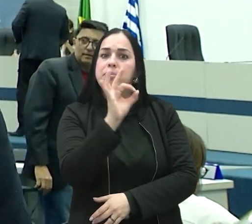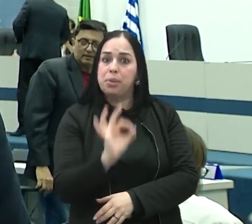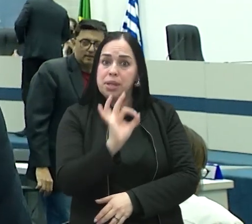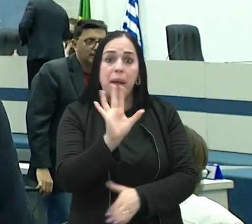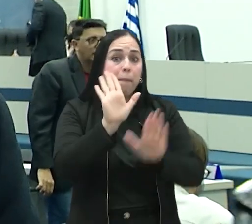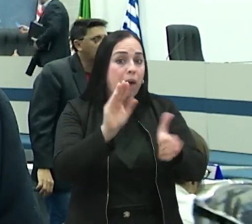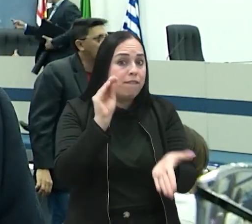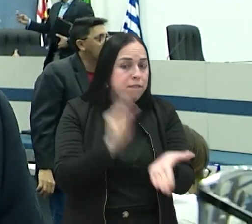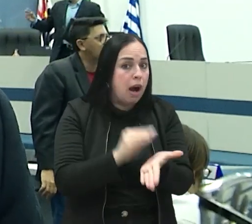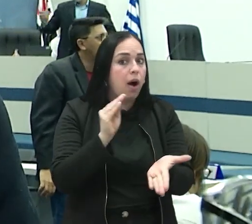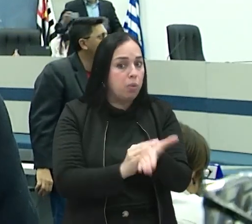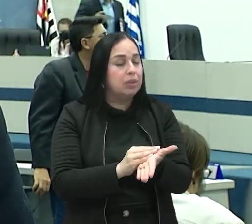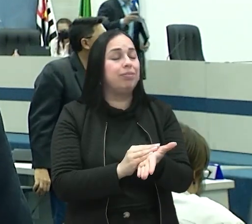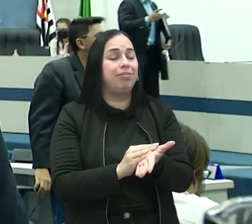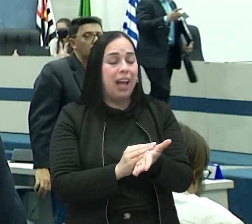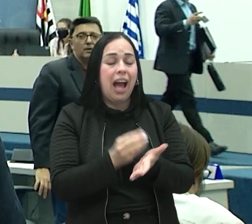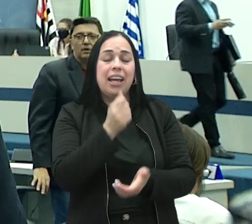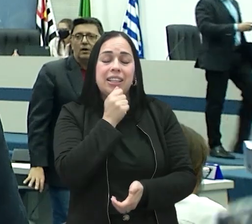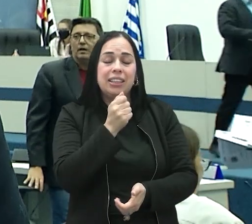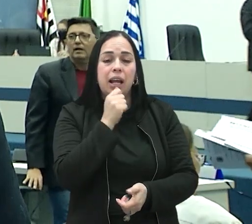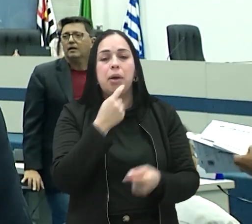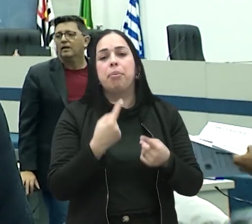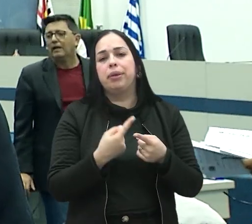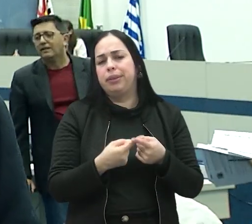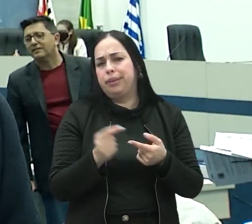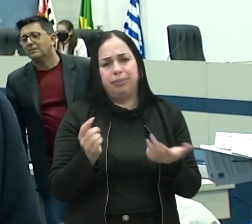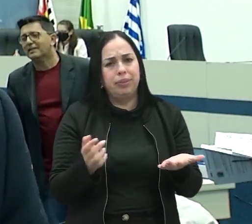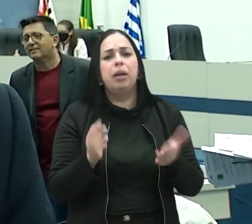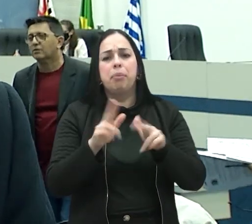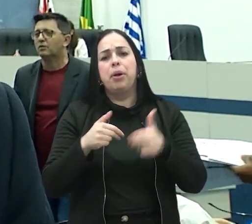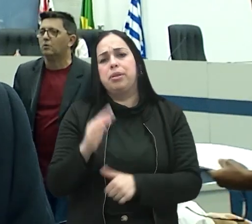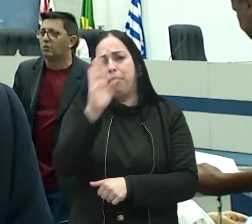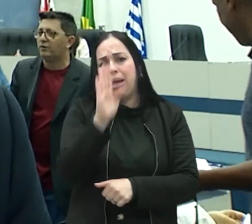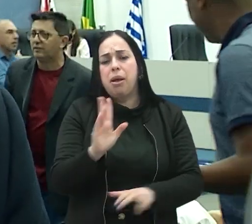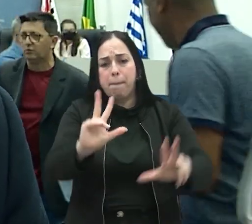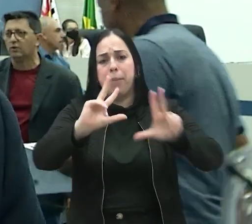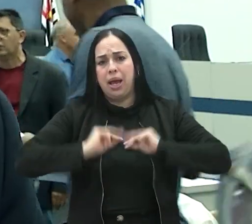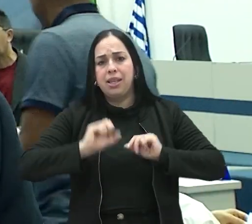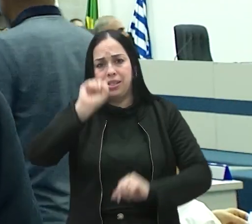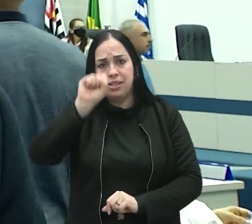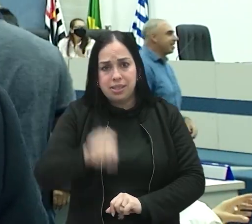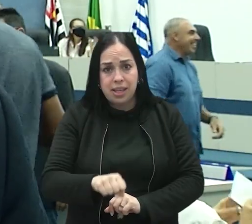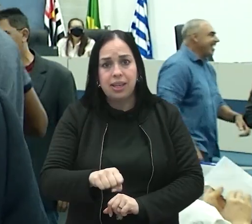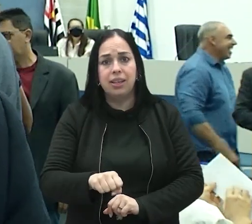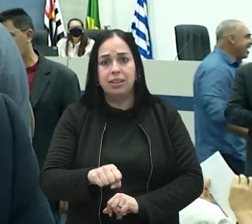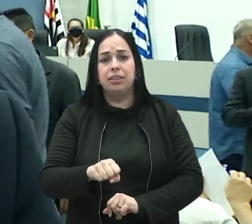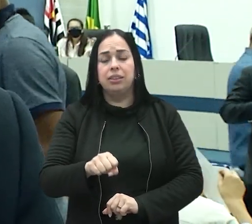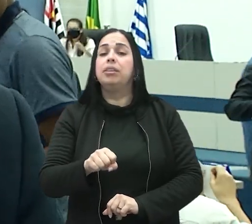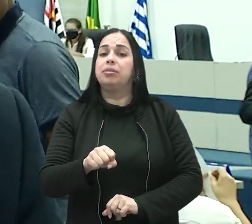áreas desmatadas, mas ainda falta mexer muito nas áreas destruídas, queimadas, tudo isso. Então o Brasil merece sim